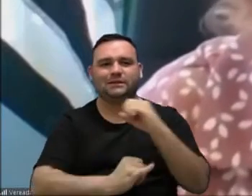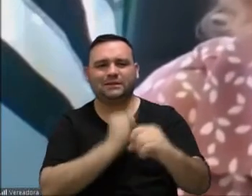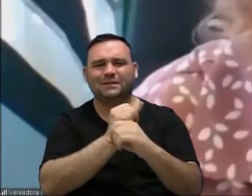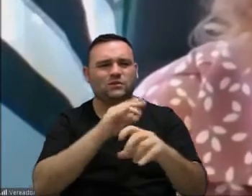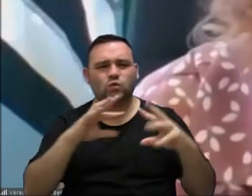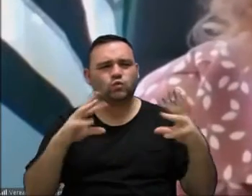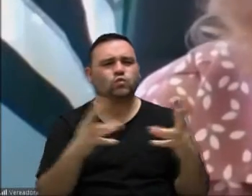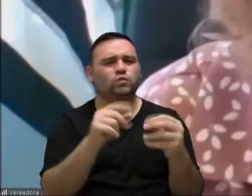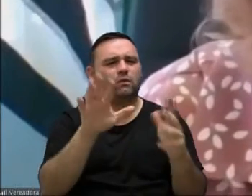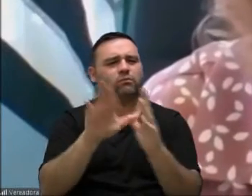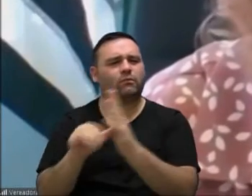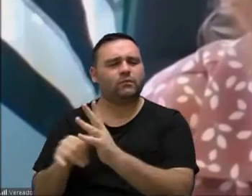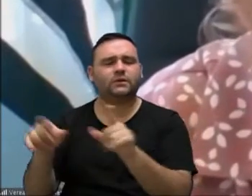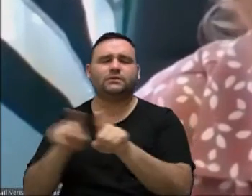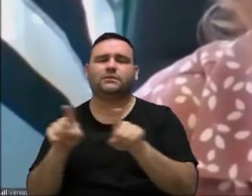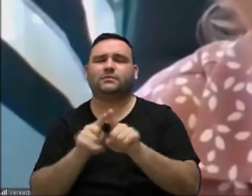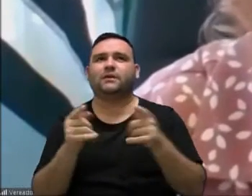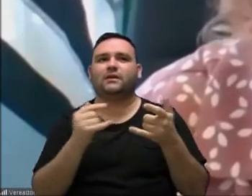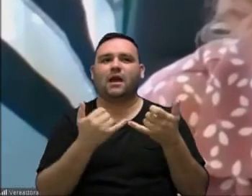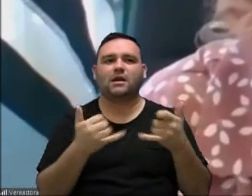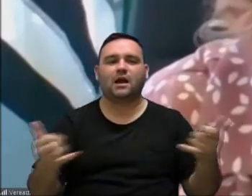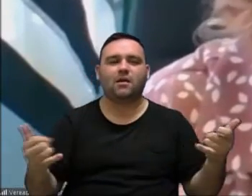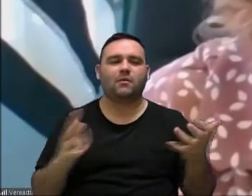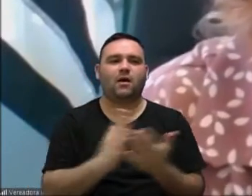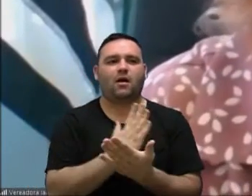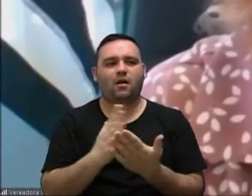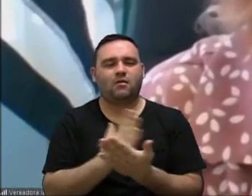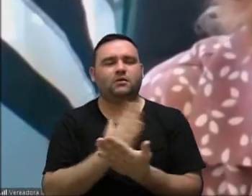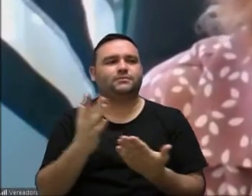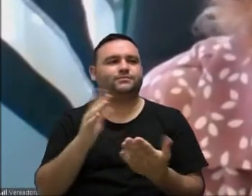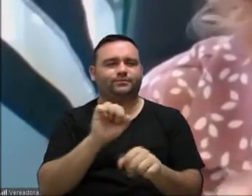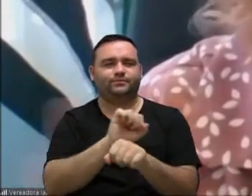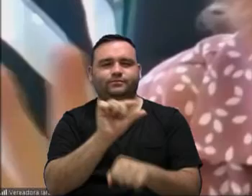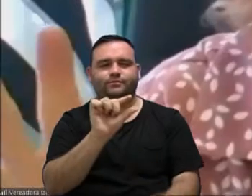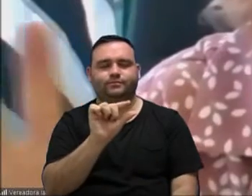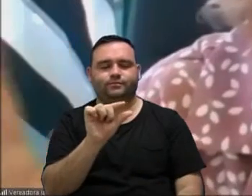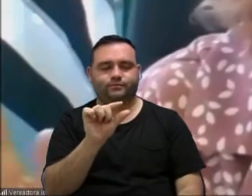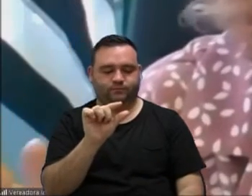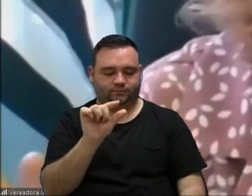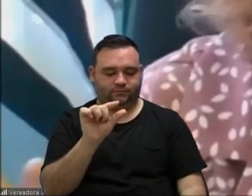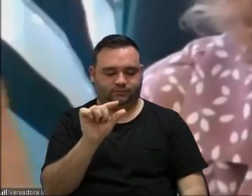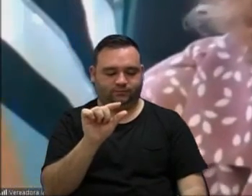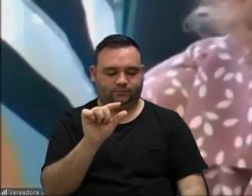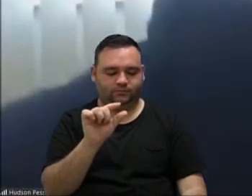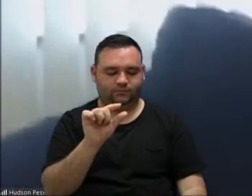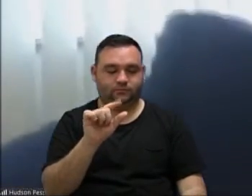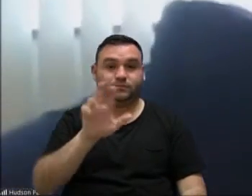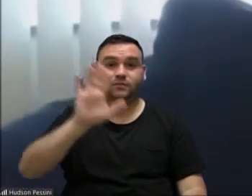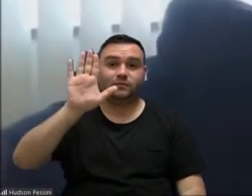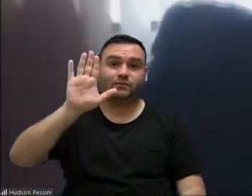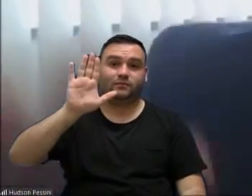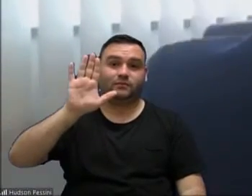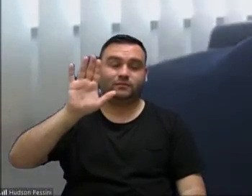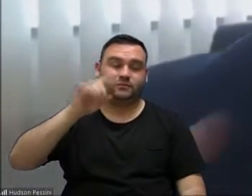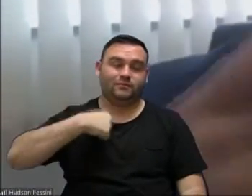de tudo de carro que é um momentinho por favor não sei quem está falando eu